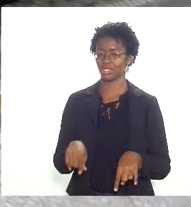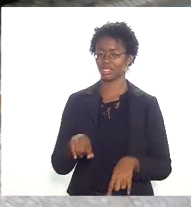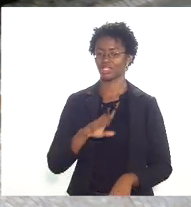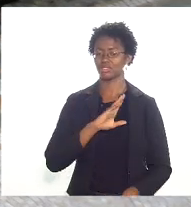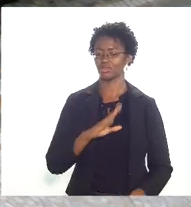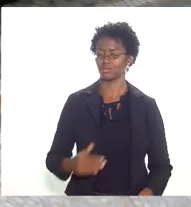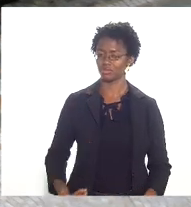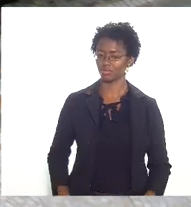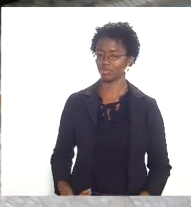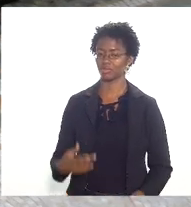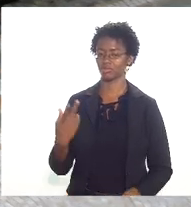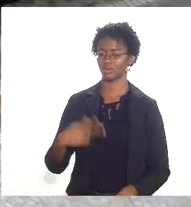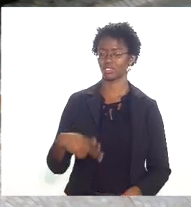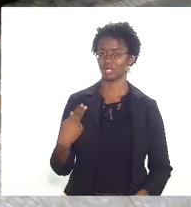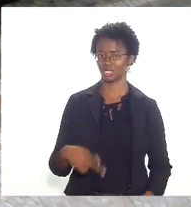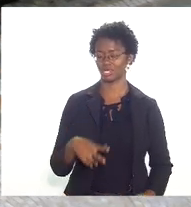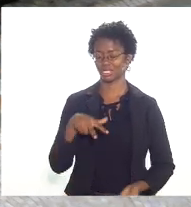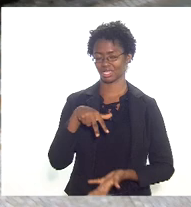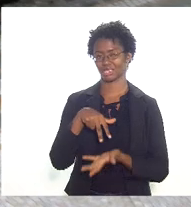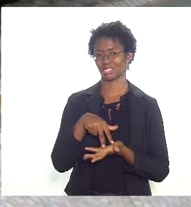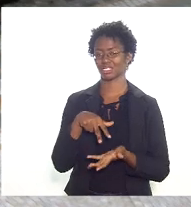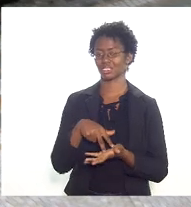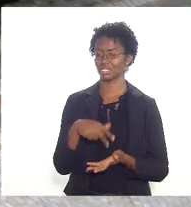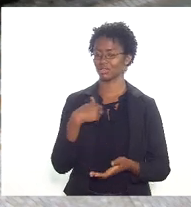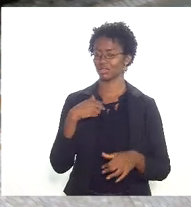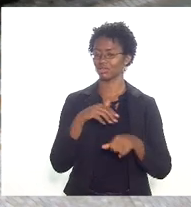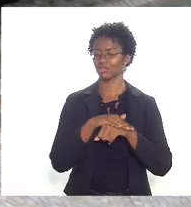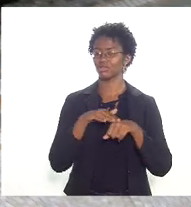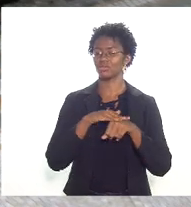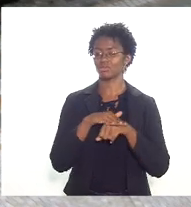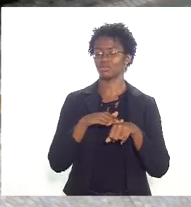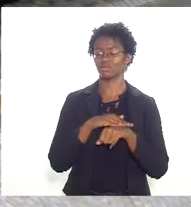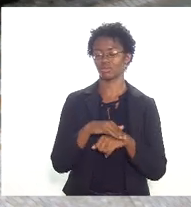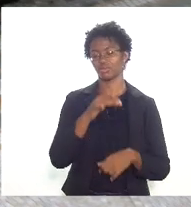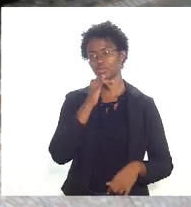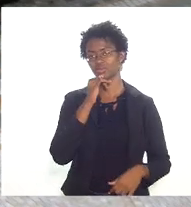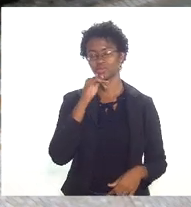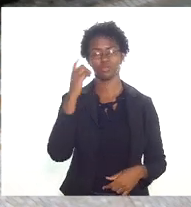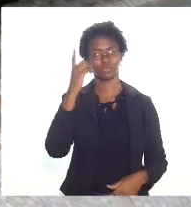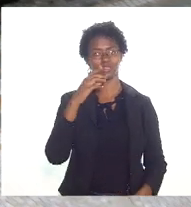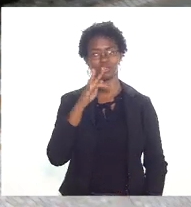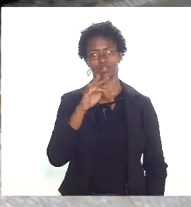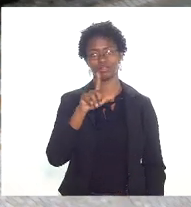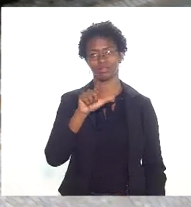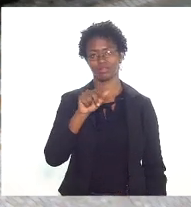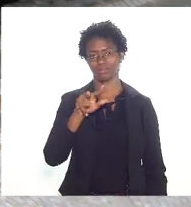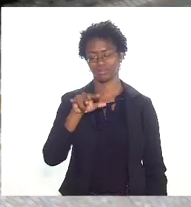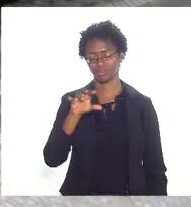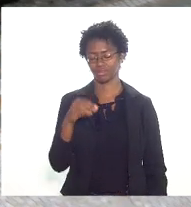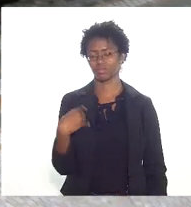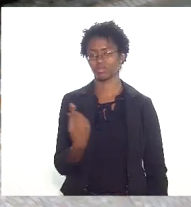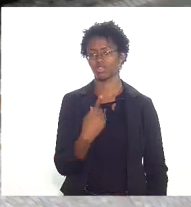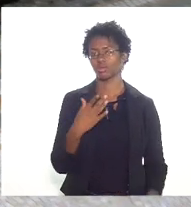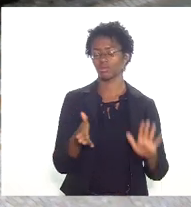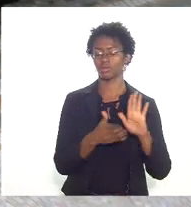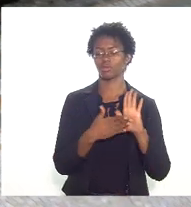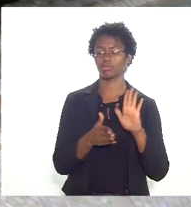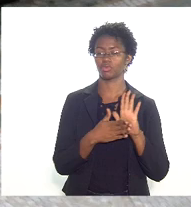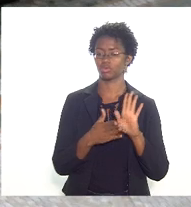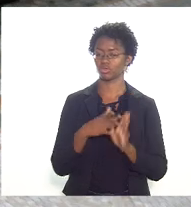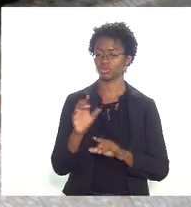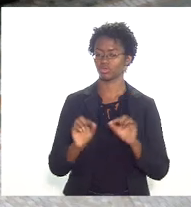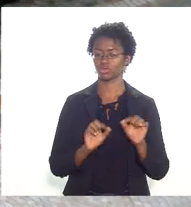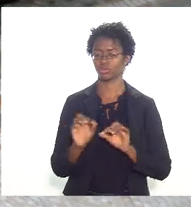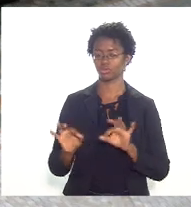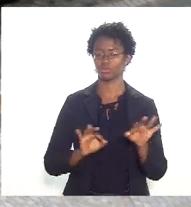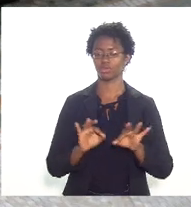de estar presidindo a comissão já conversei com os demais membros do deputado Flávio serafini é nós estamos propondo seu presidente um